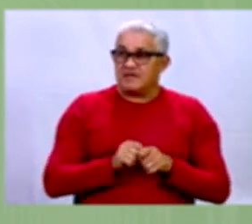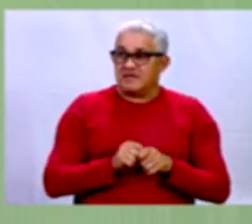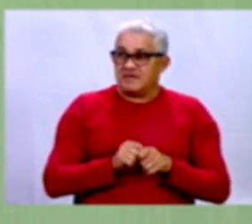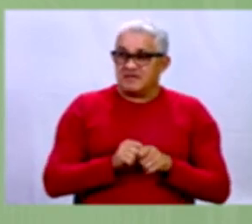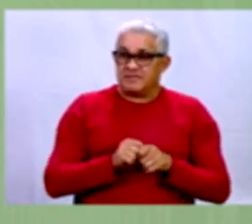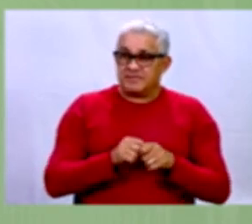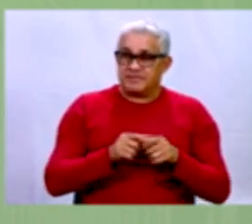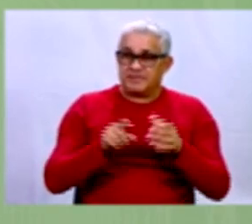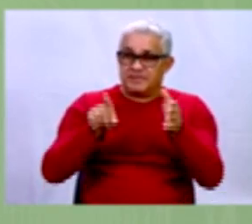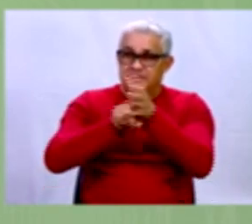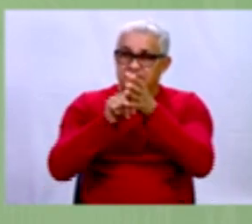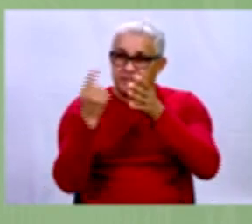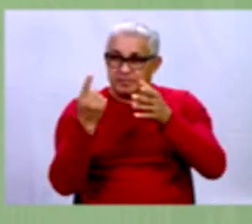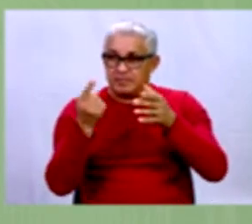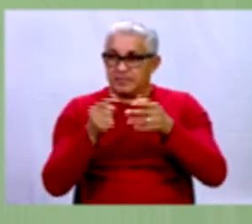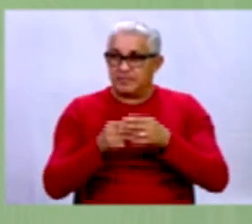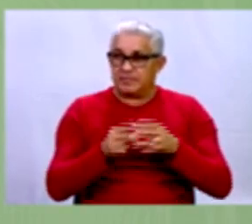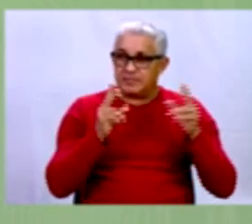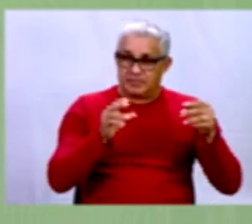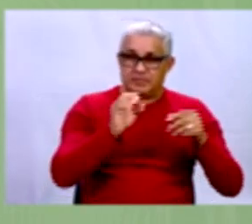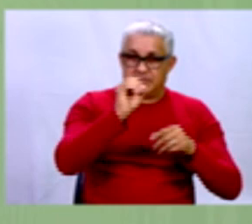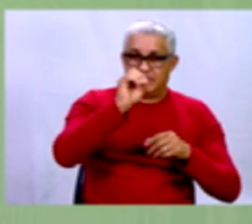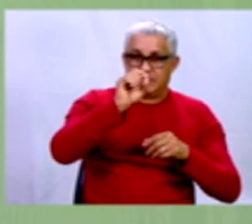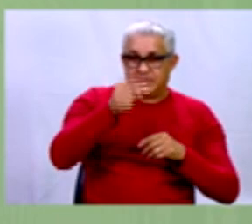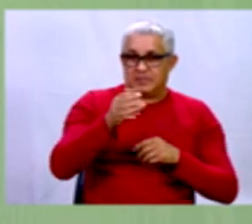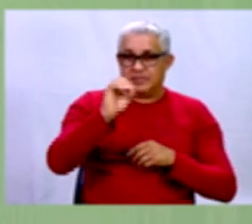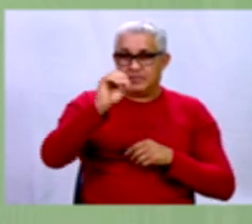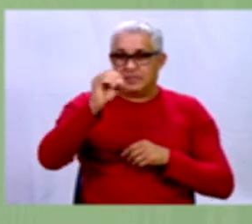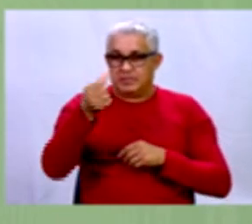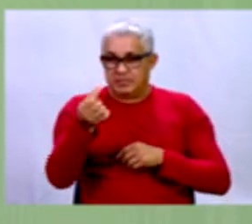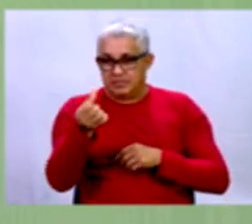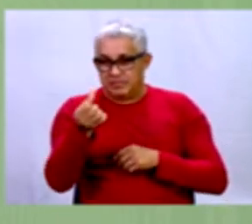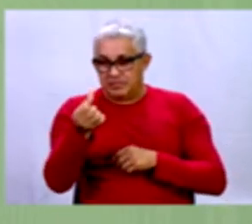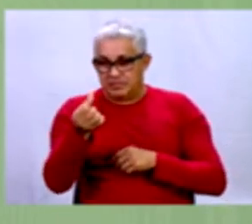1,638616 menos 1, que vai ficar